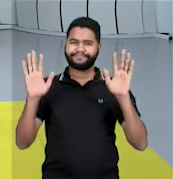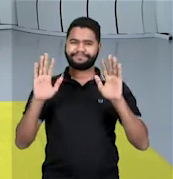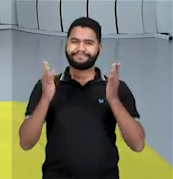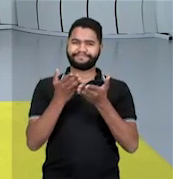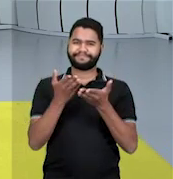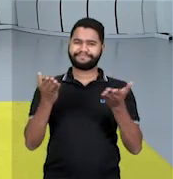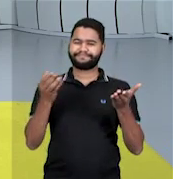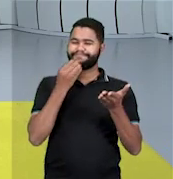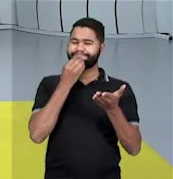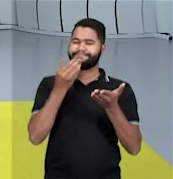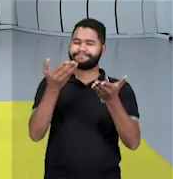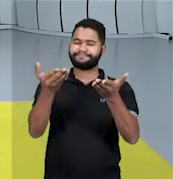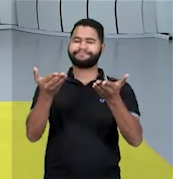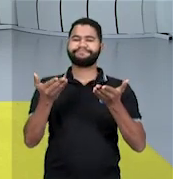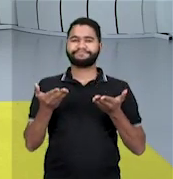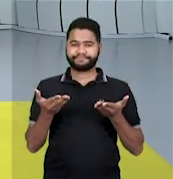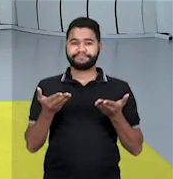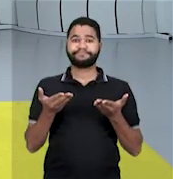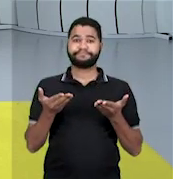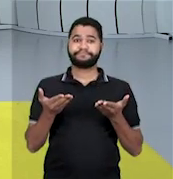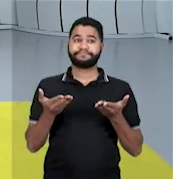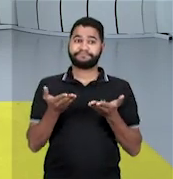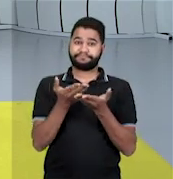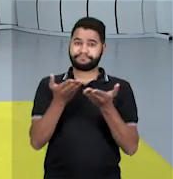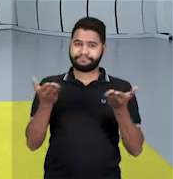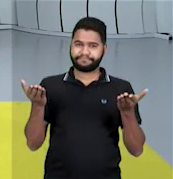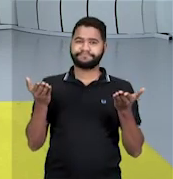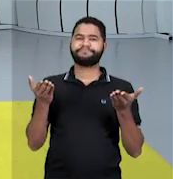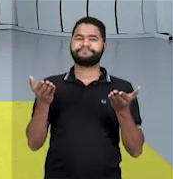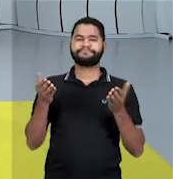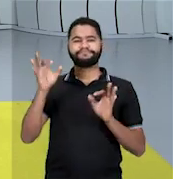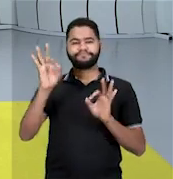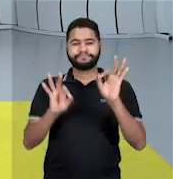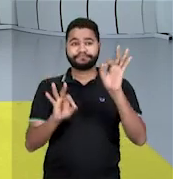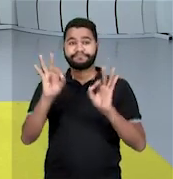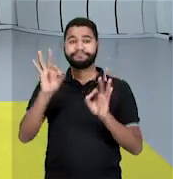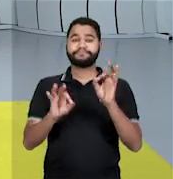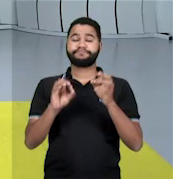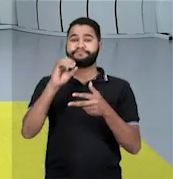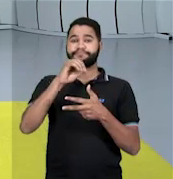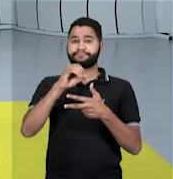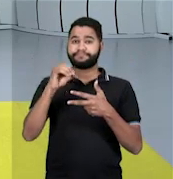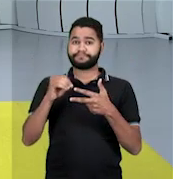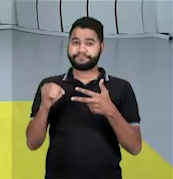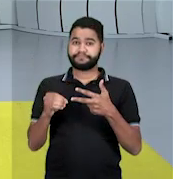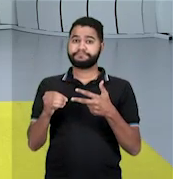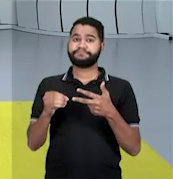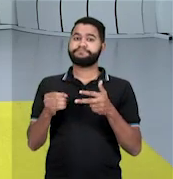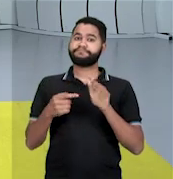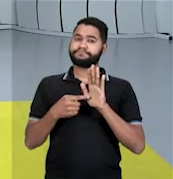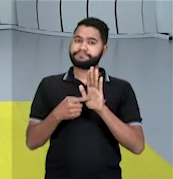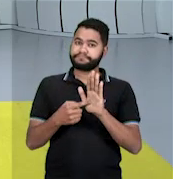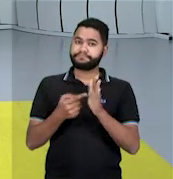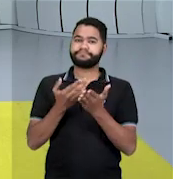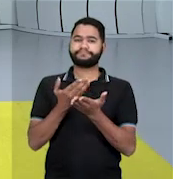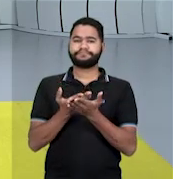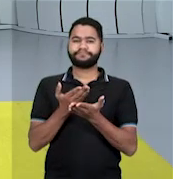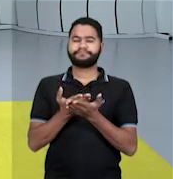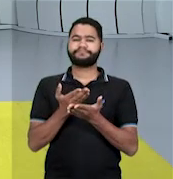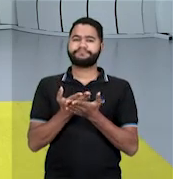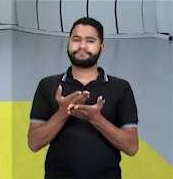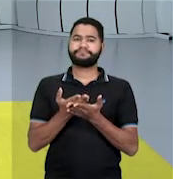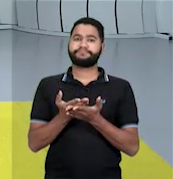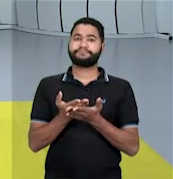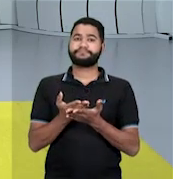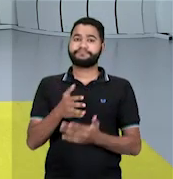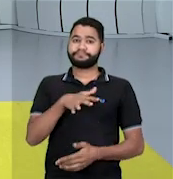estudante, seja muito bem-vindo. Para você aí que está nos preparativos para o Enem, trouxe hoje mais uma aula com a